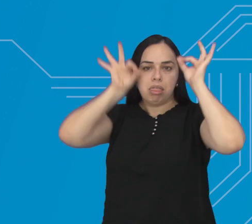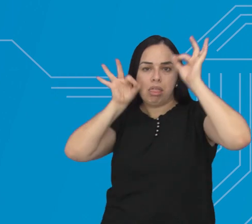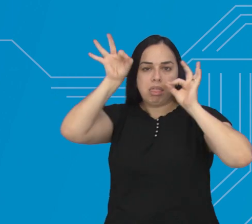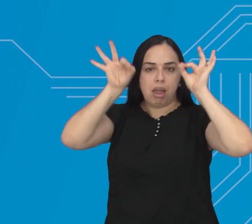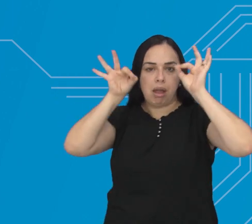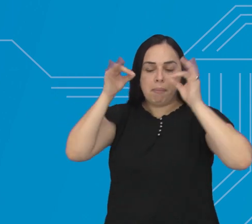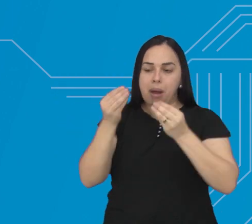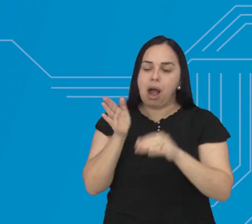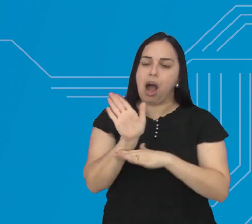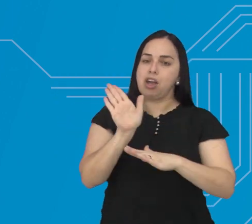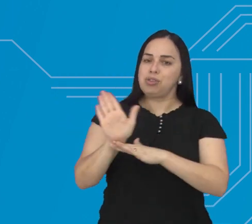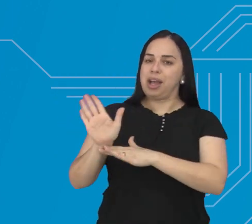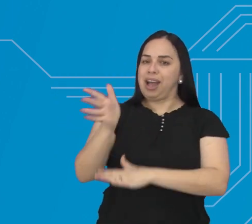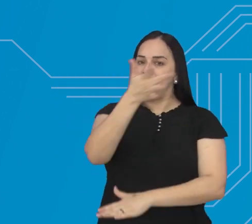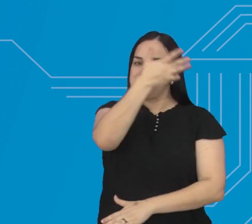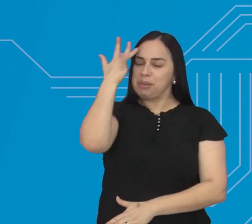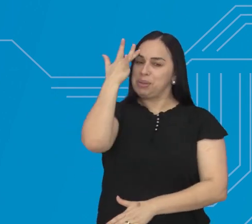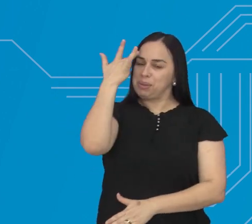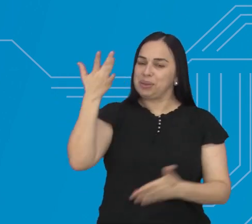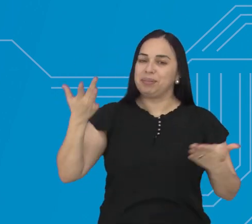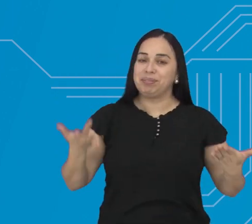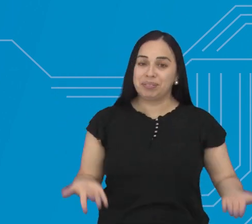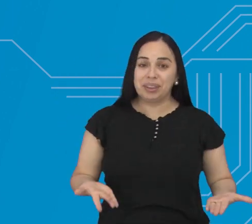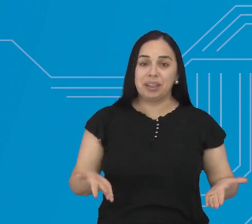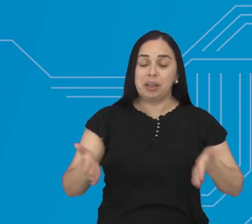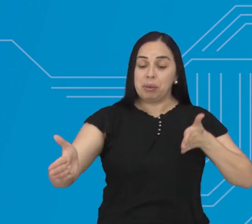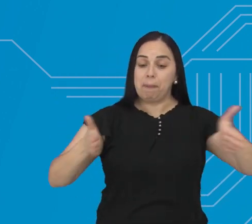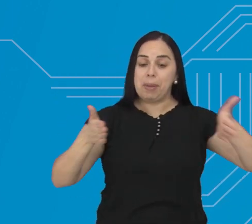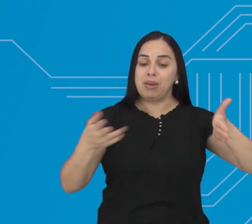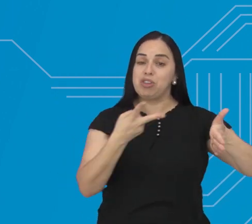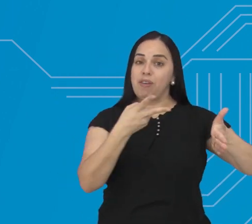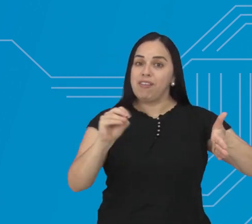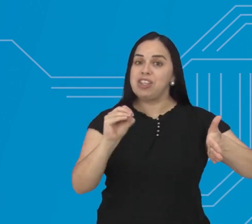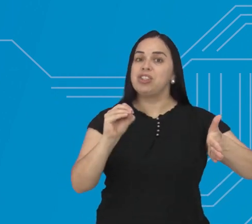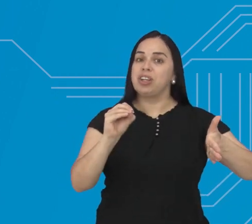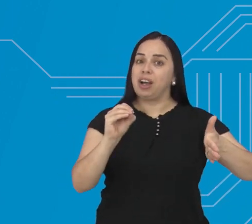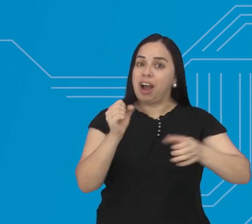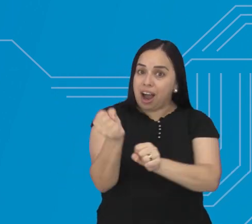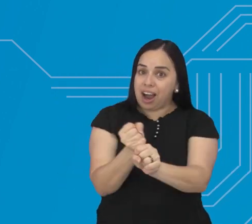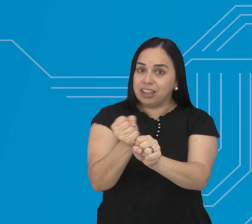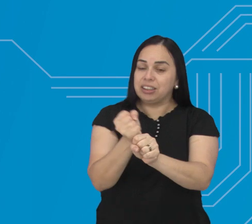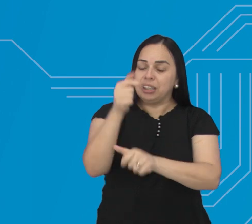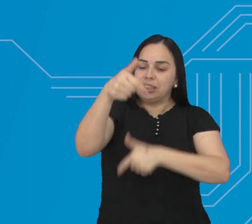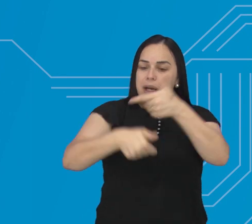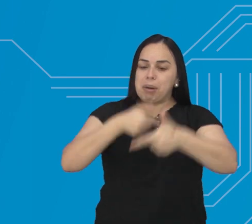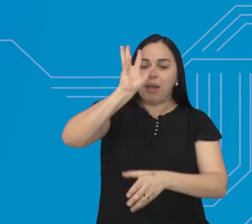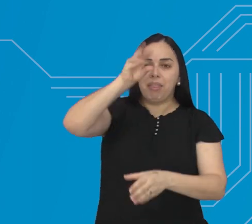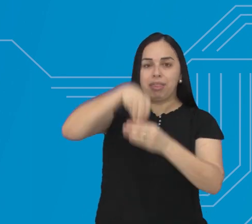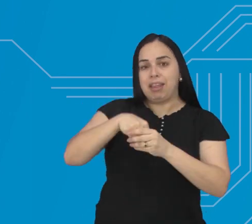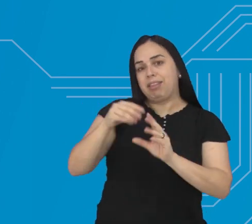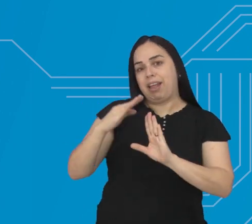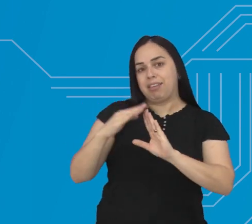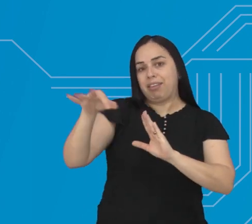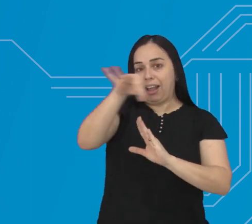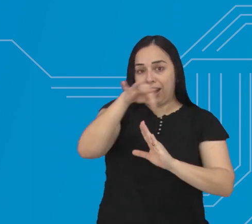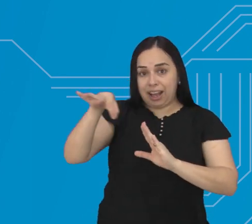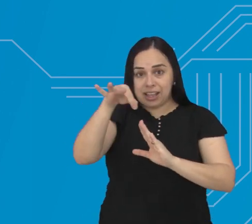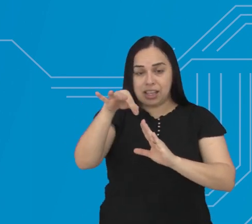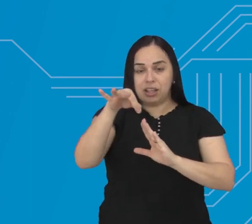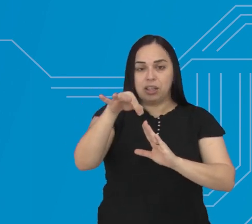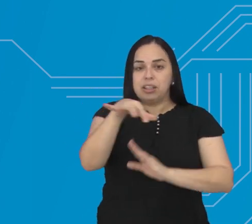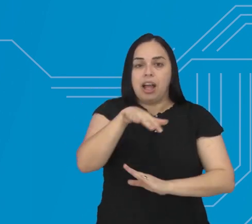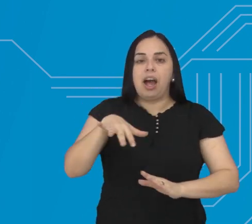para devolver a autonomia e autoestima de pessoas. Durante mais de 20 anos, atuou no setor de queimaduras da